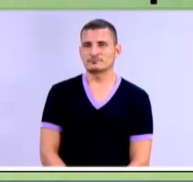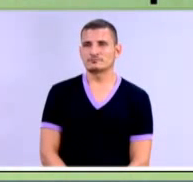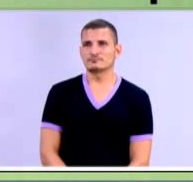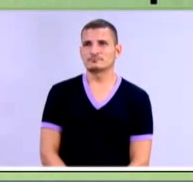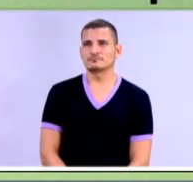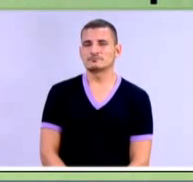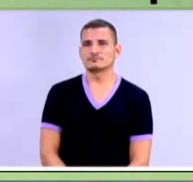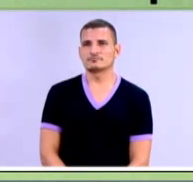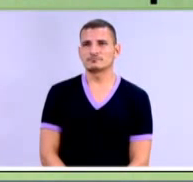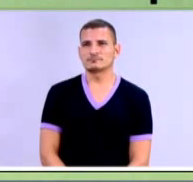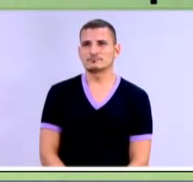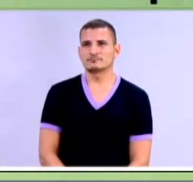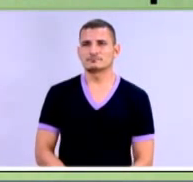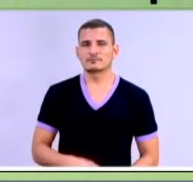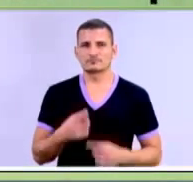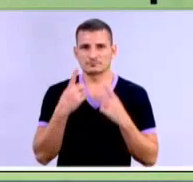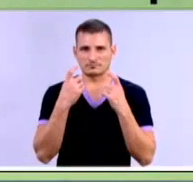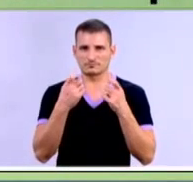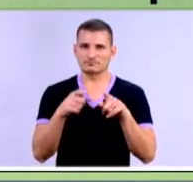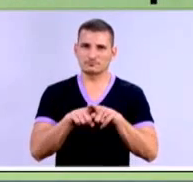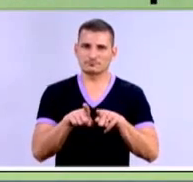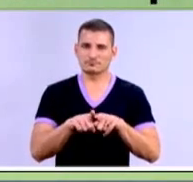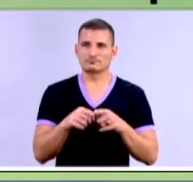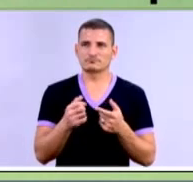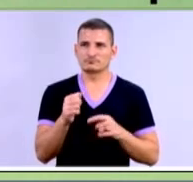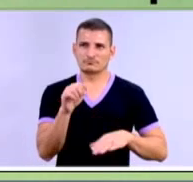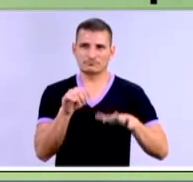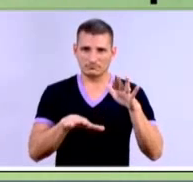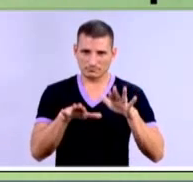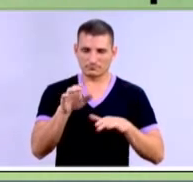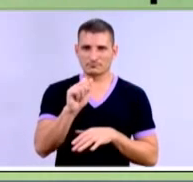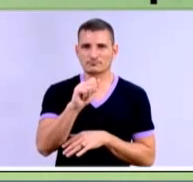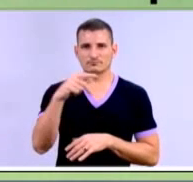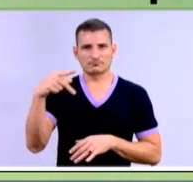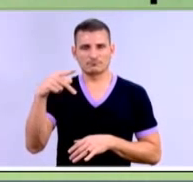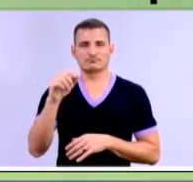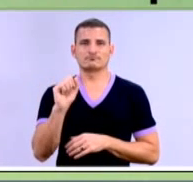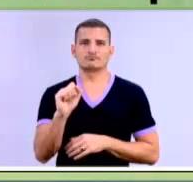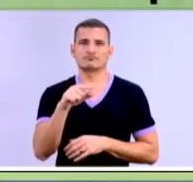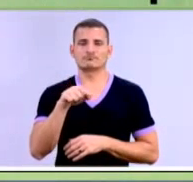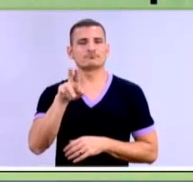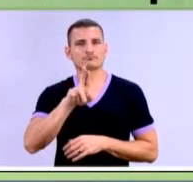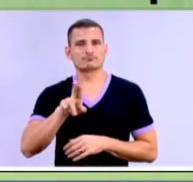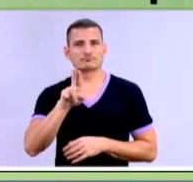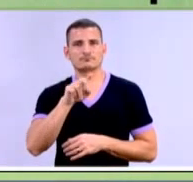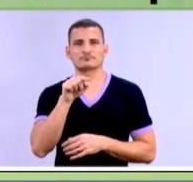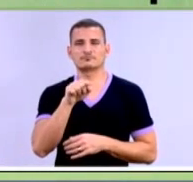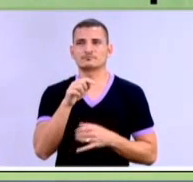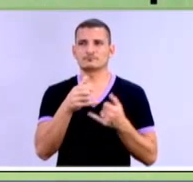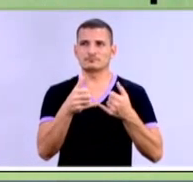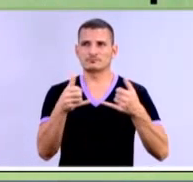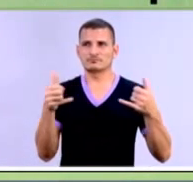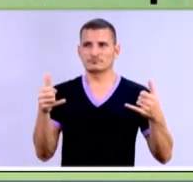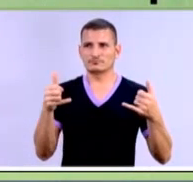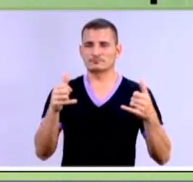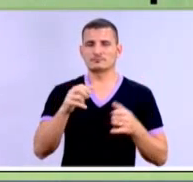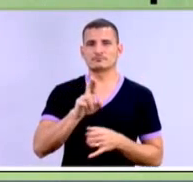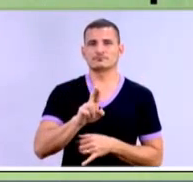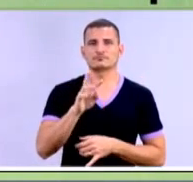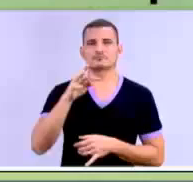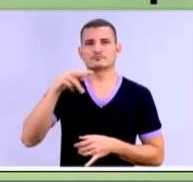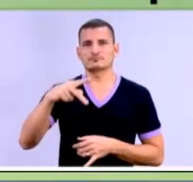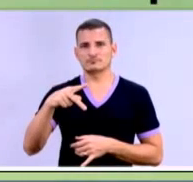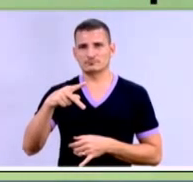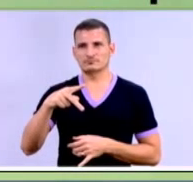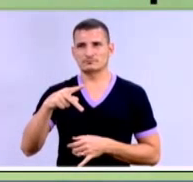destacar também que dependendo da aplicação, pode-se utilizar esses cabos, né, os cabos UTP, para mais